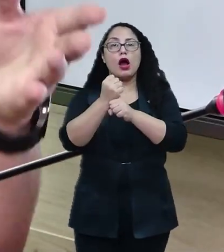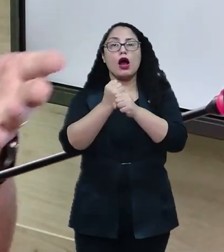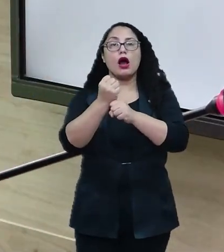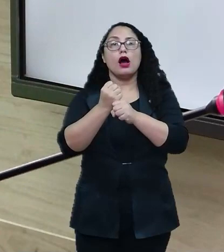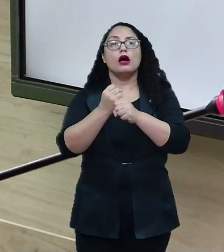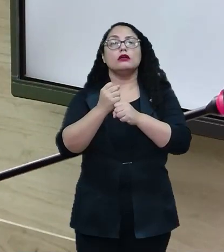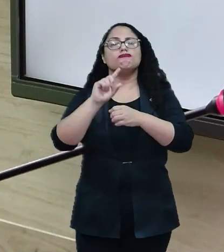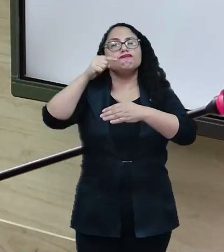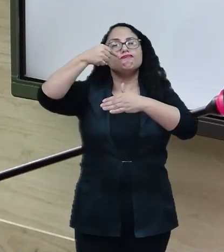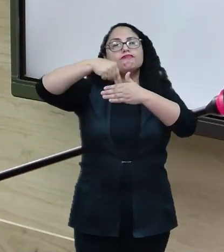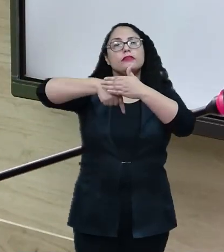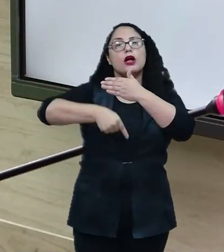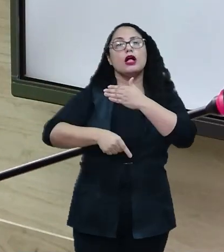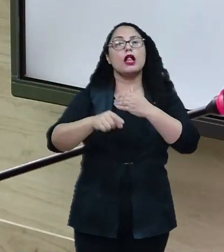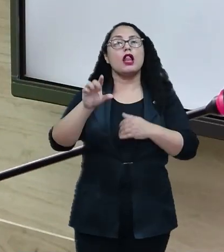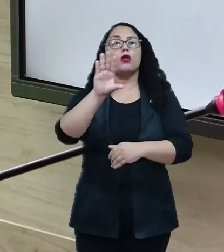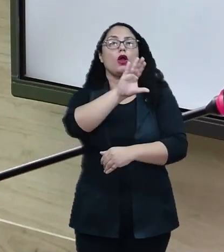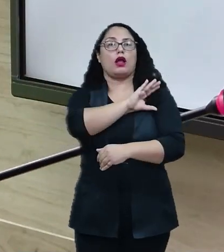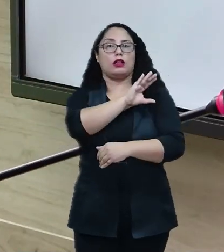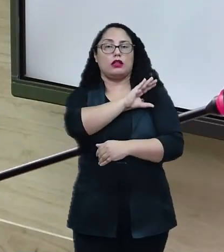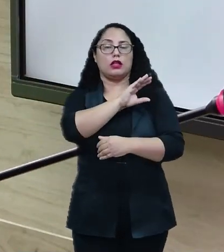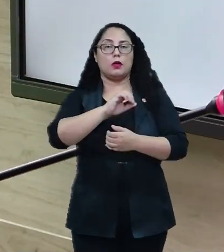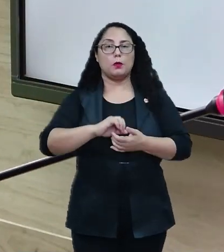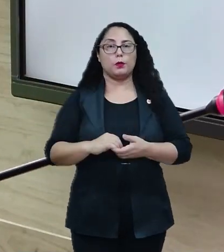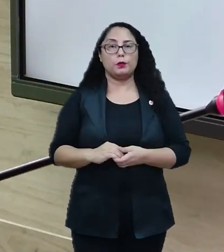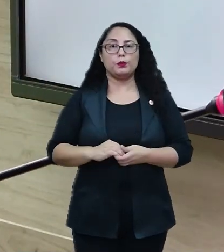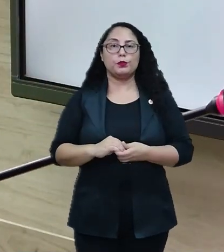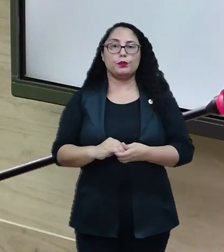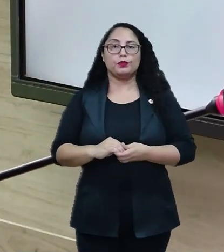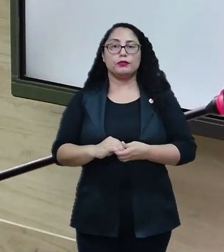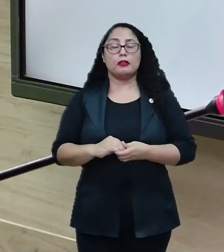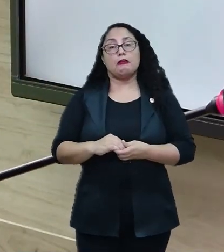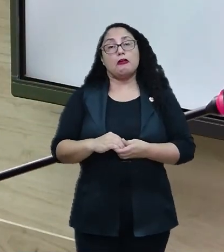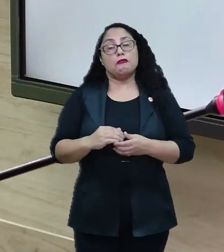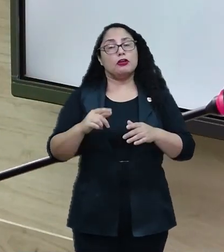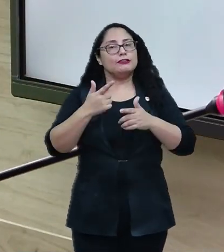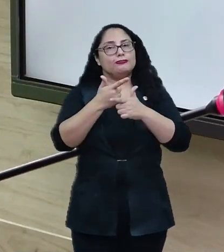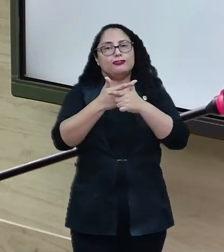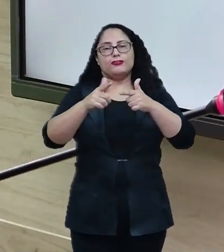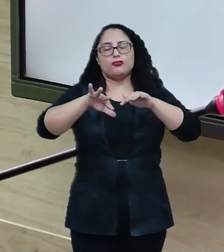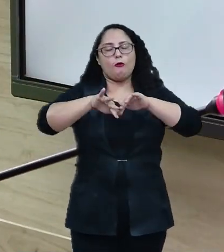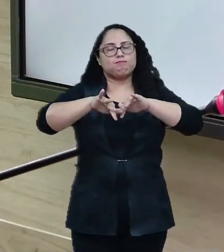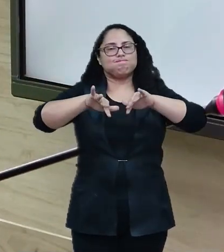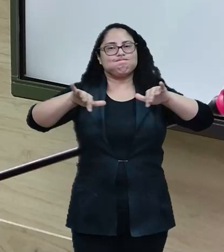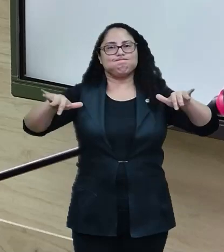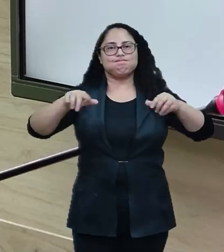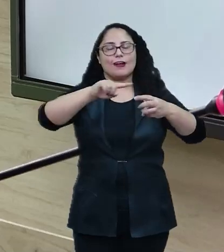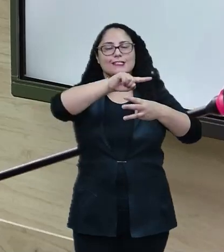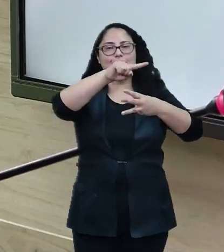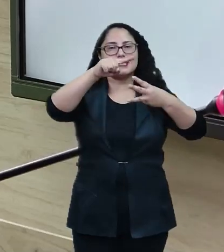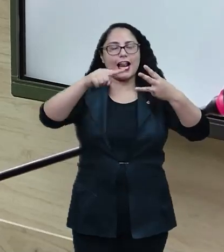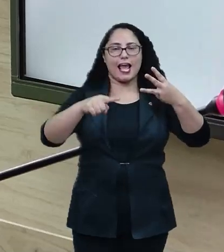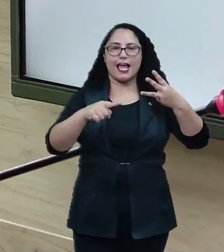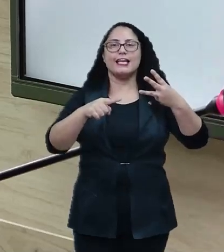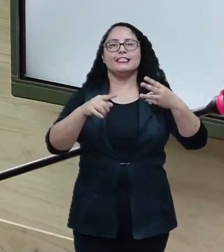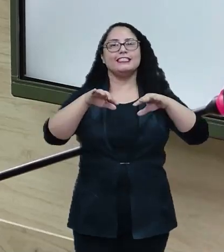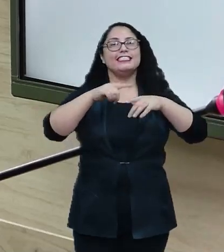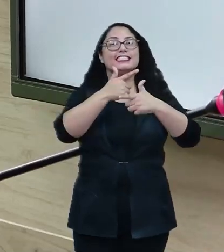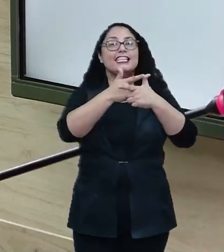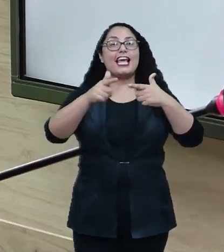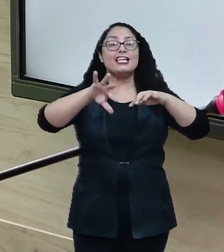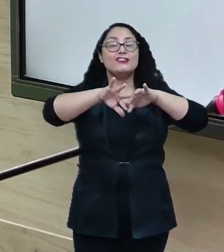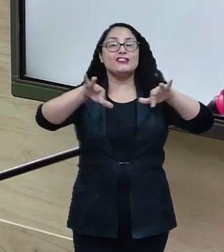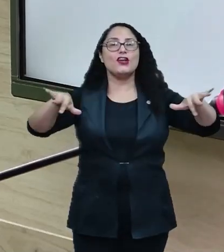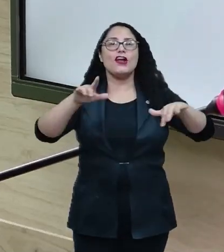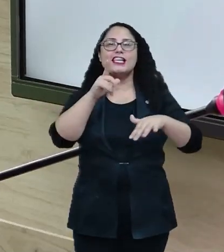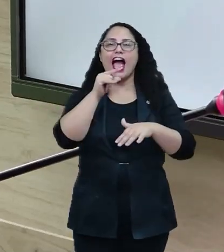de imersão no Canadá. E para mim foi um divisor de águas, né? Foram 3 divisores de águas assim